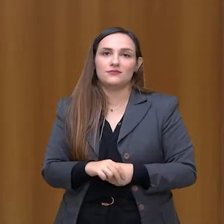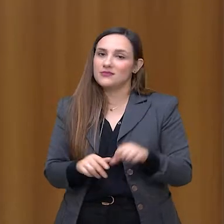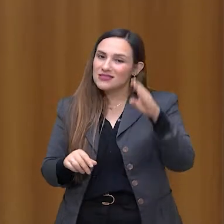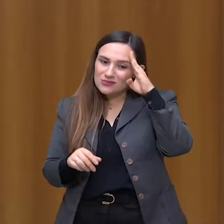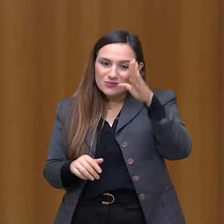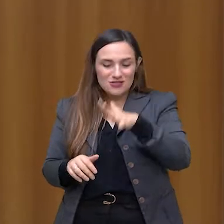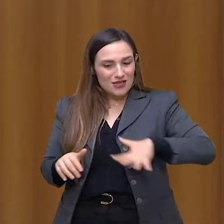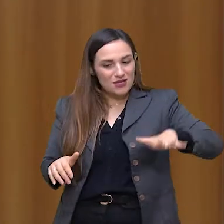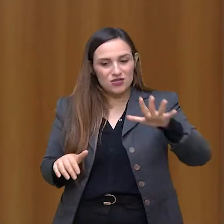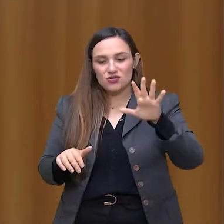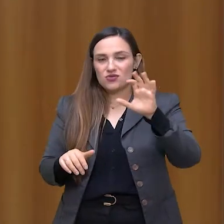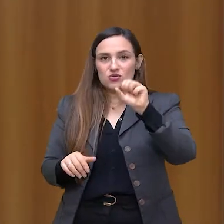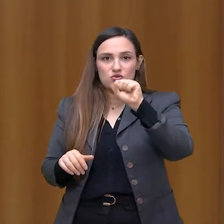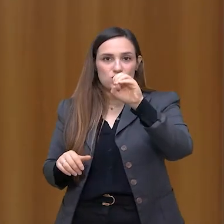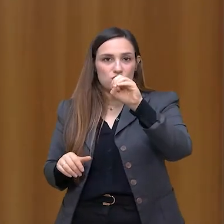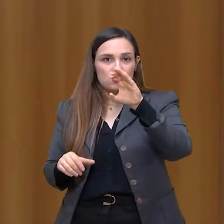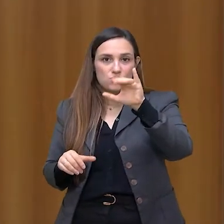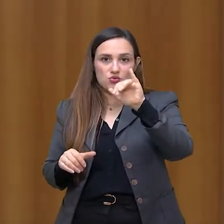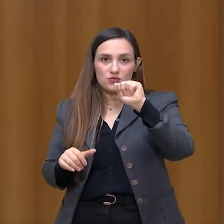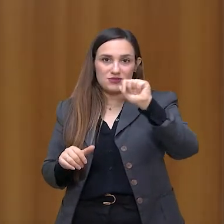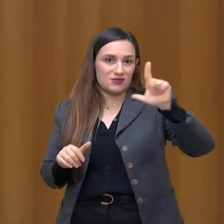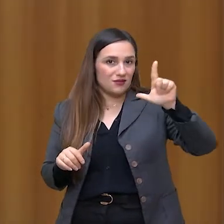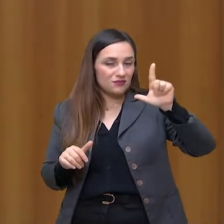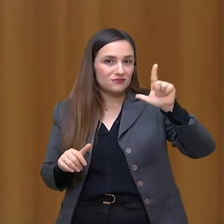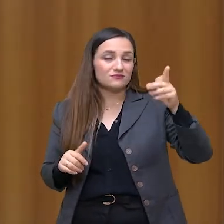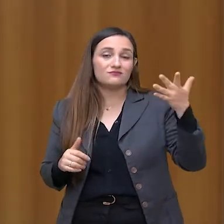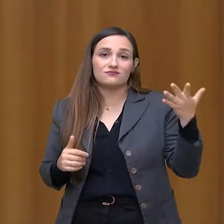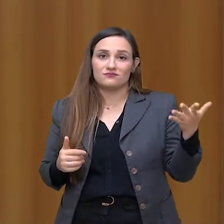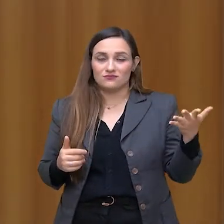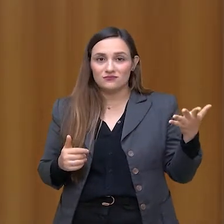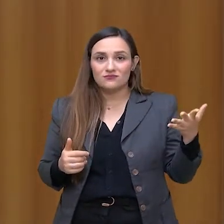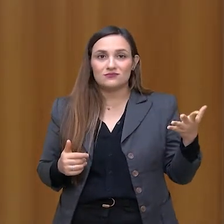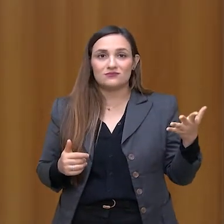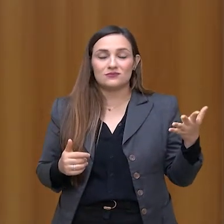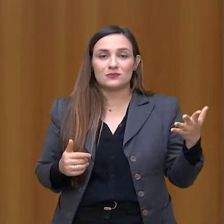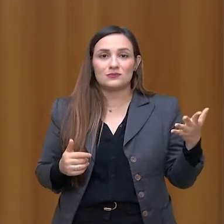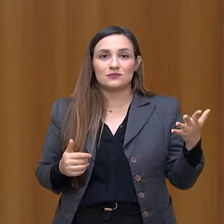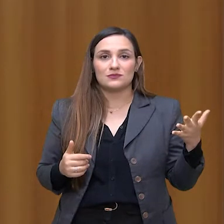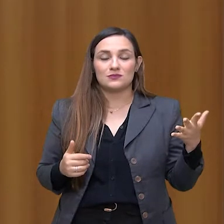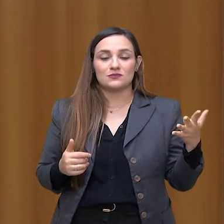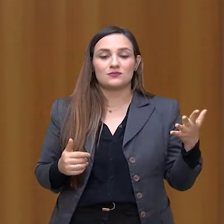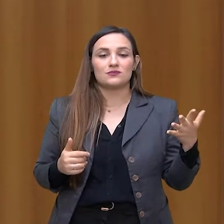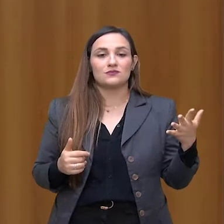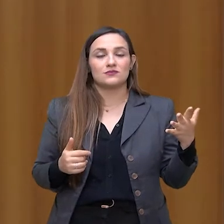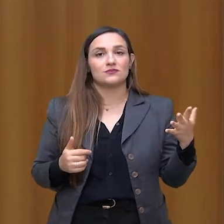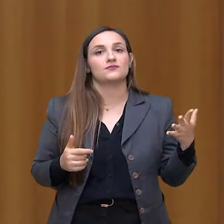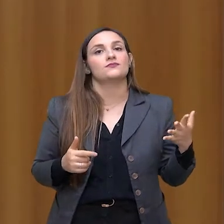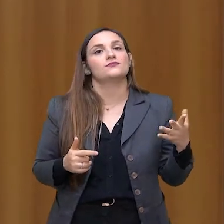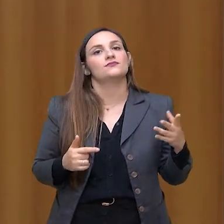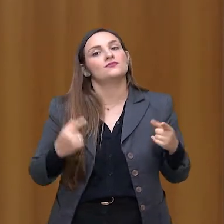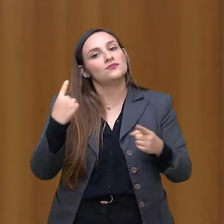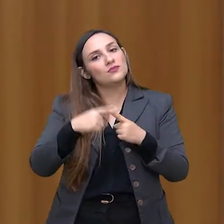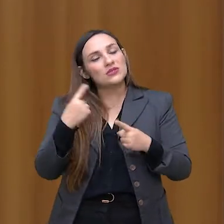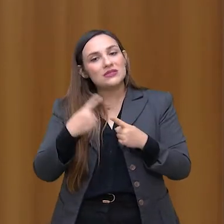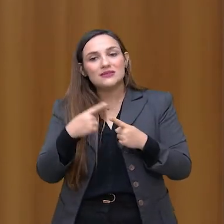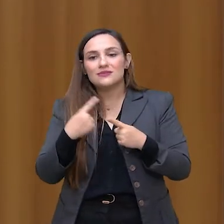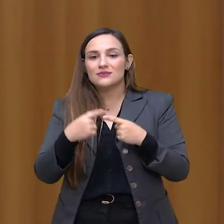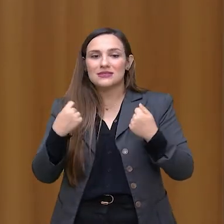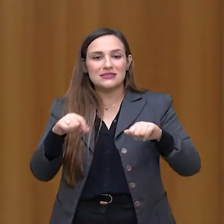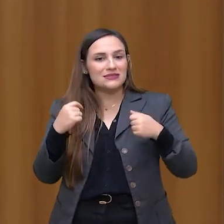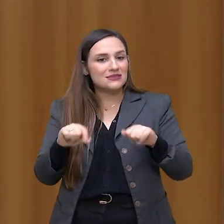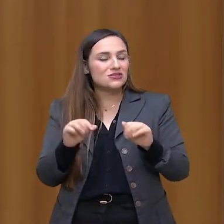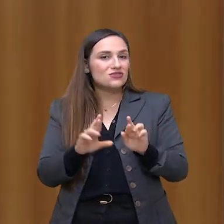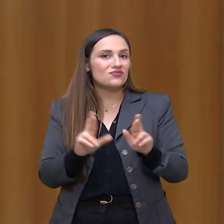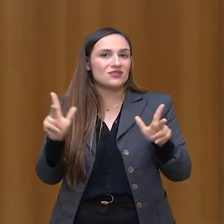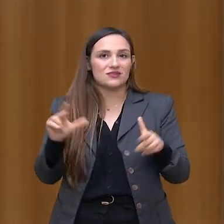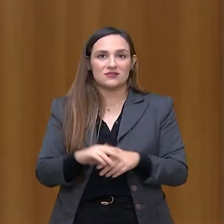questão social. Porque os cooperados têm todo um tratamento diferente